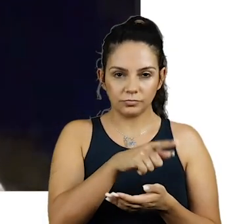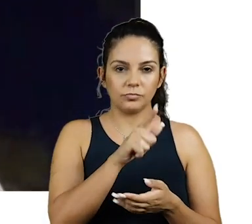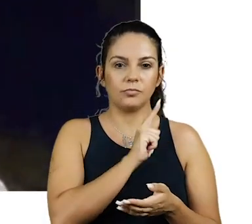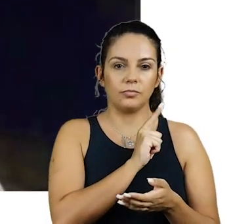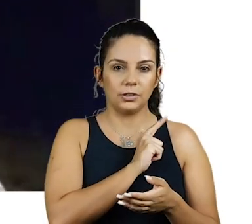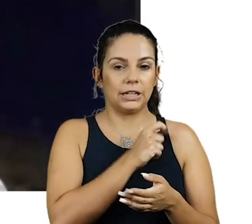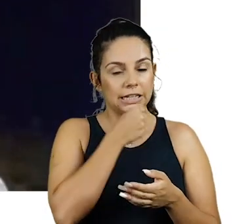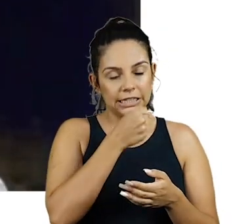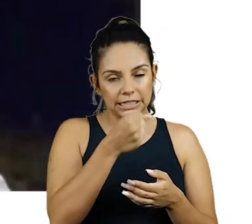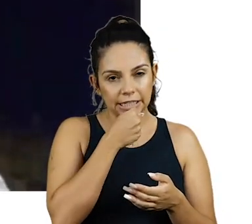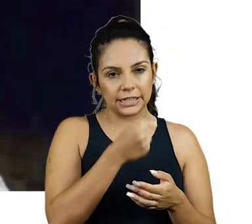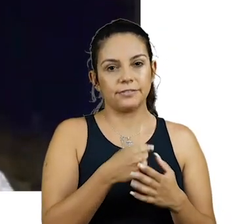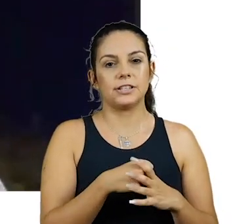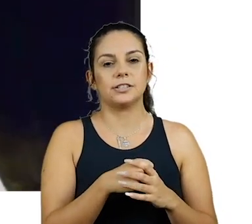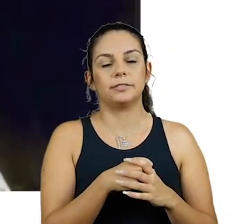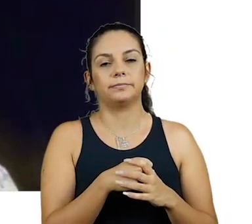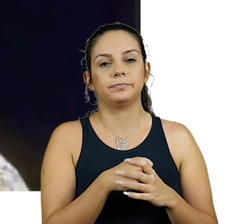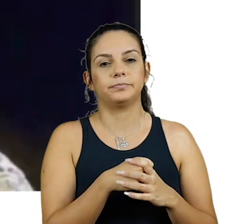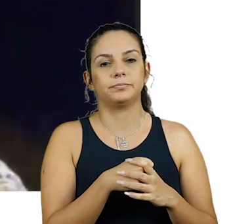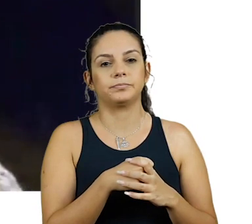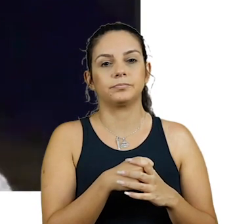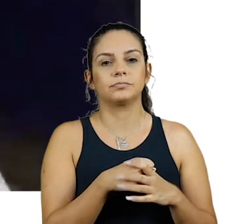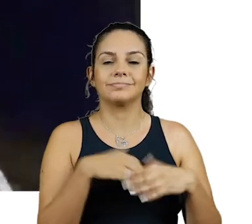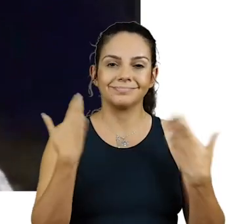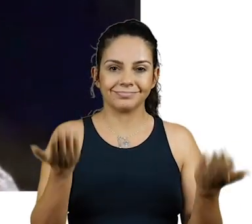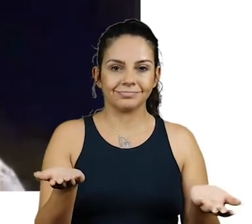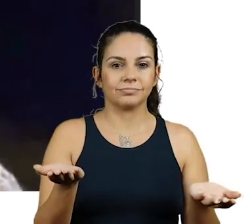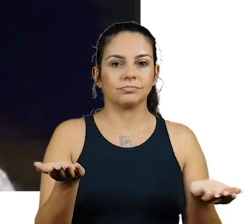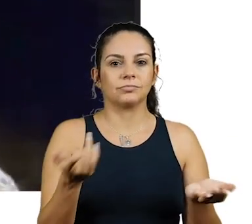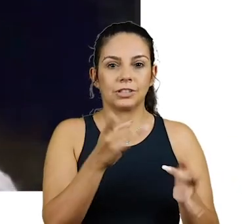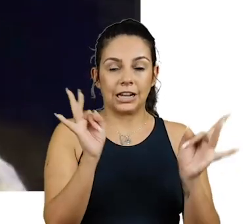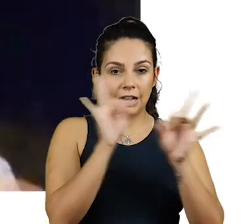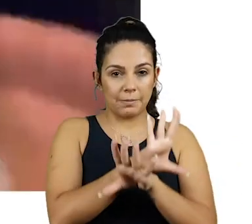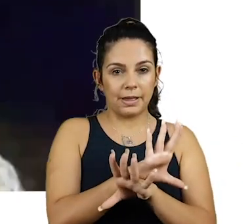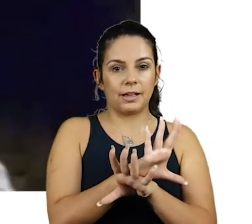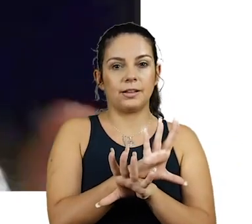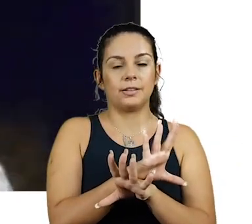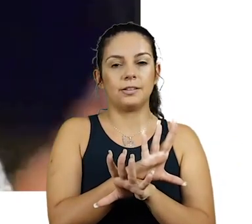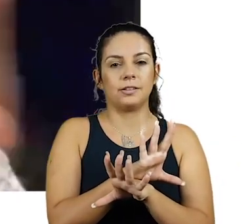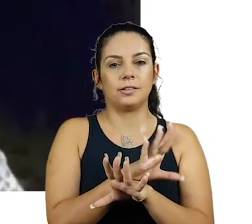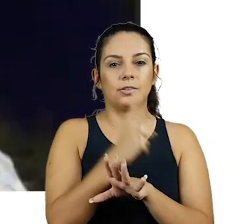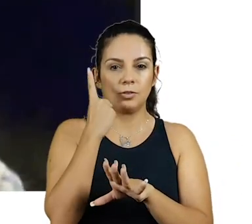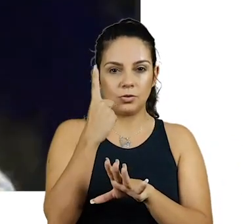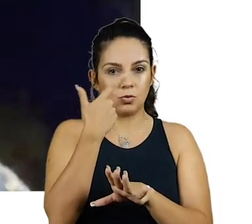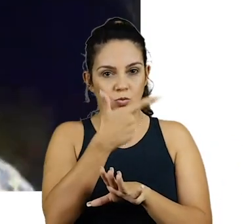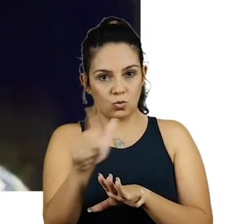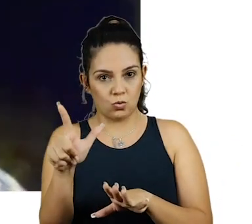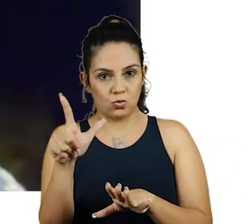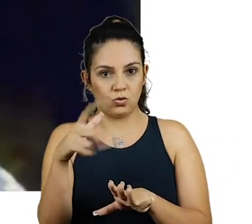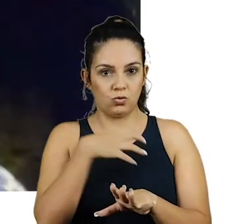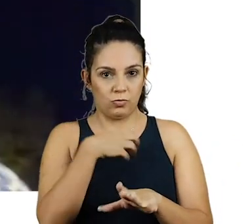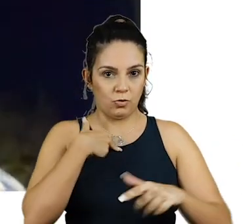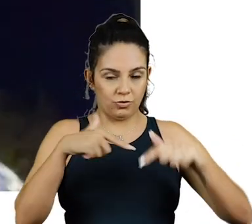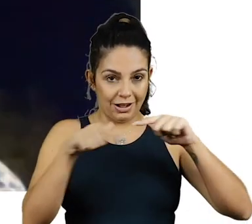essas entrevistas, e aí elas acabavam virando, sim, uma